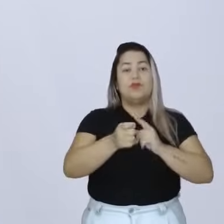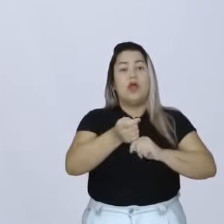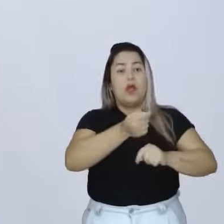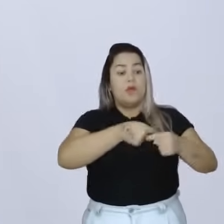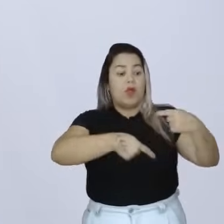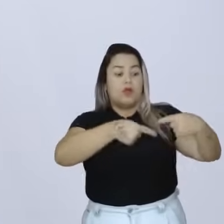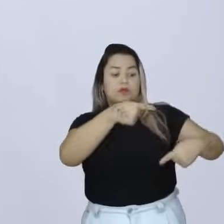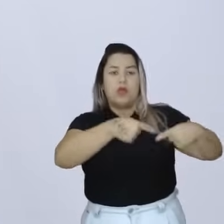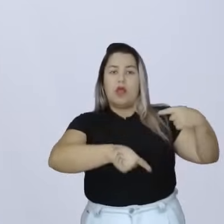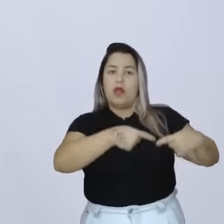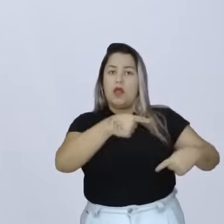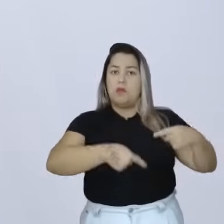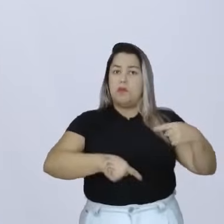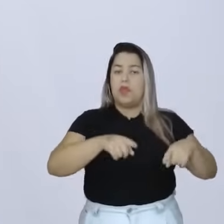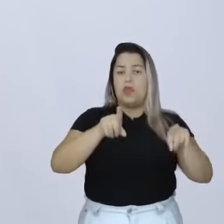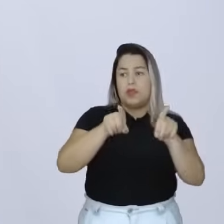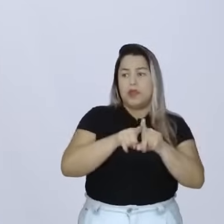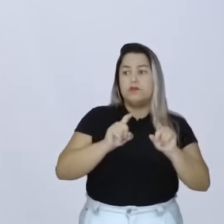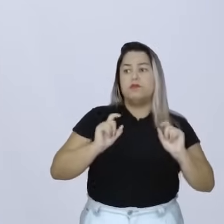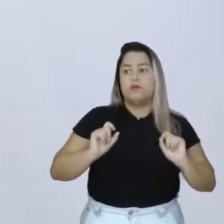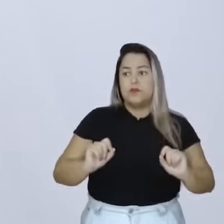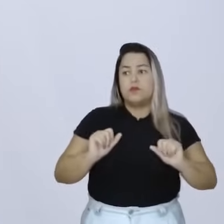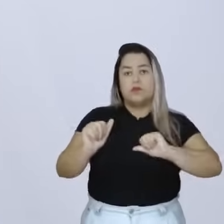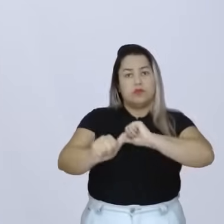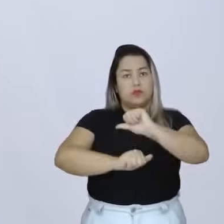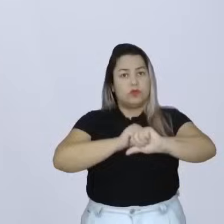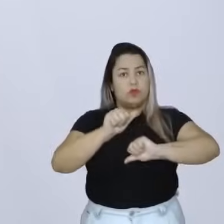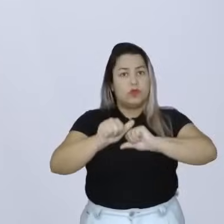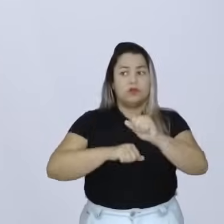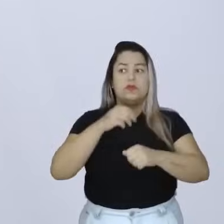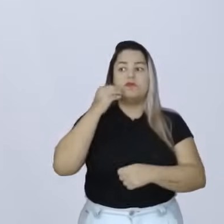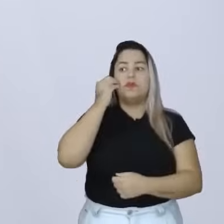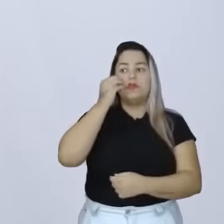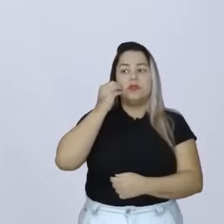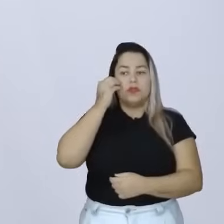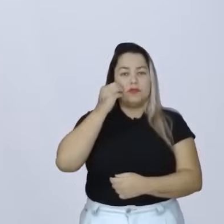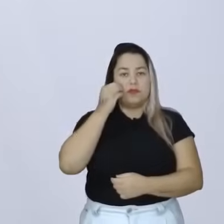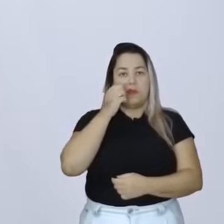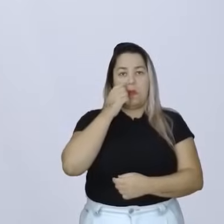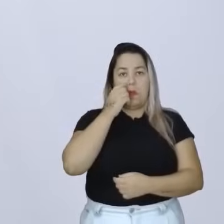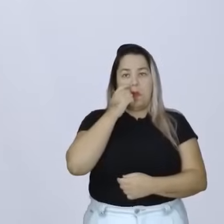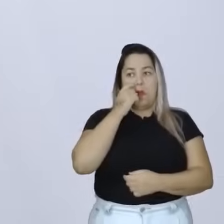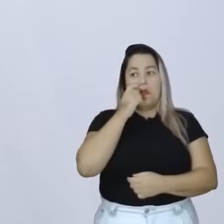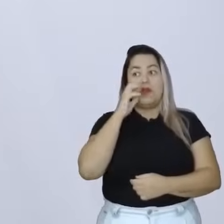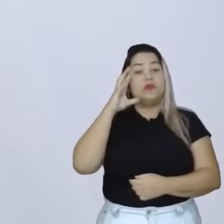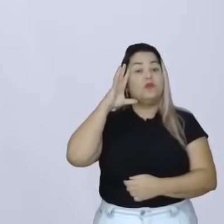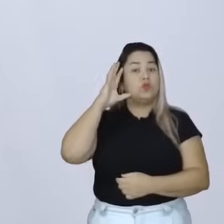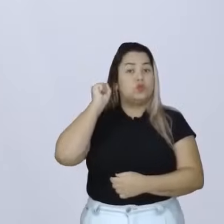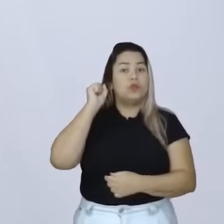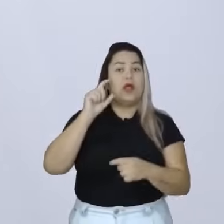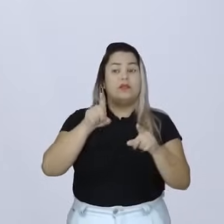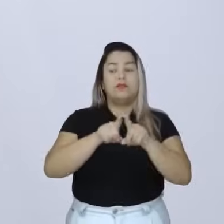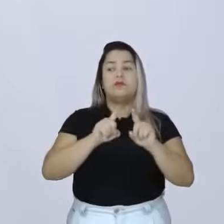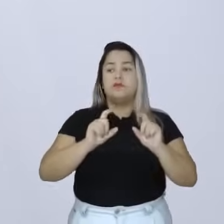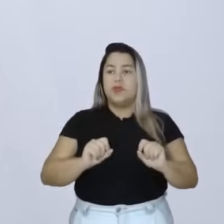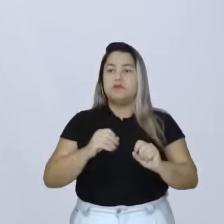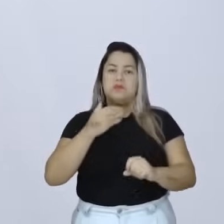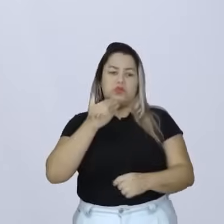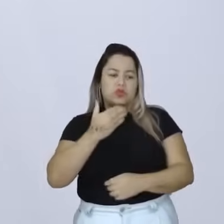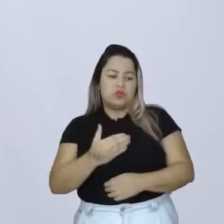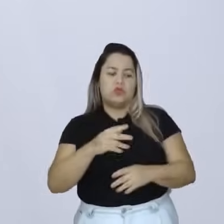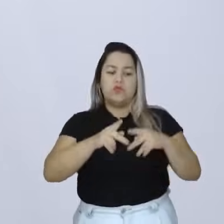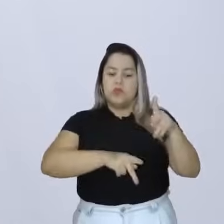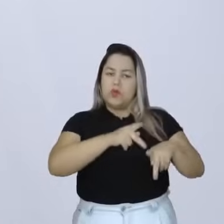dialogar e possibilitar essa troca de experiência e ouvir as demandas do povo